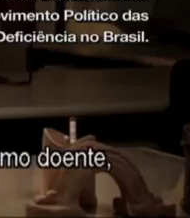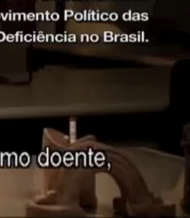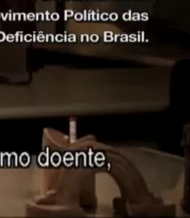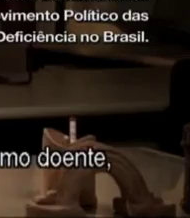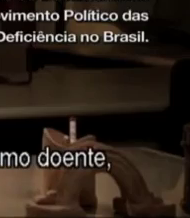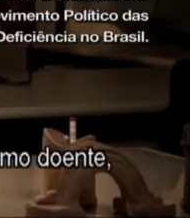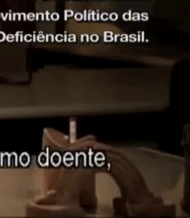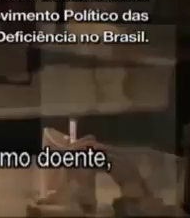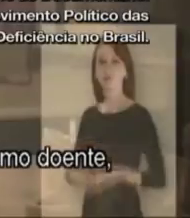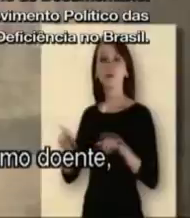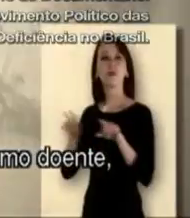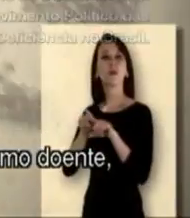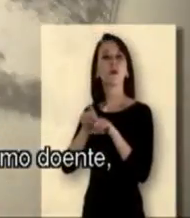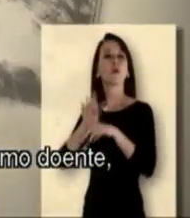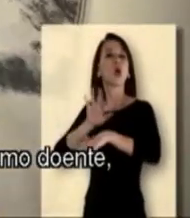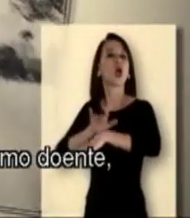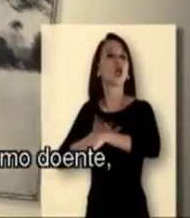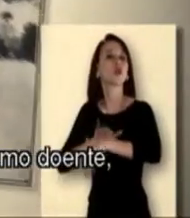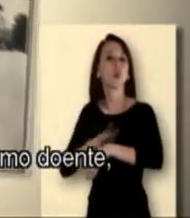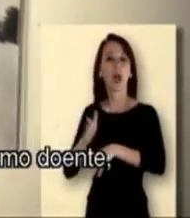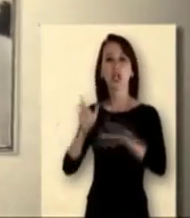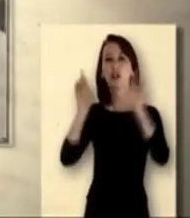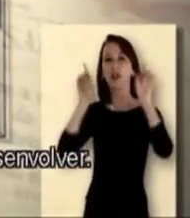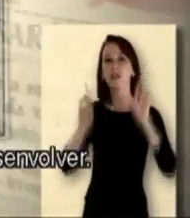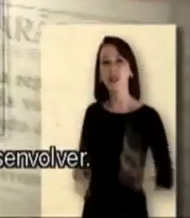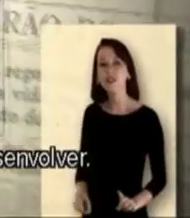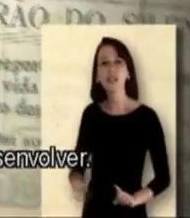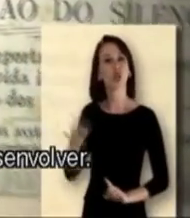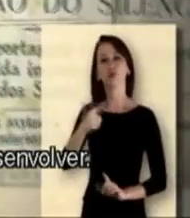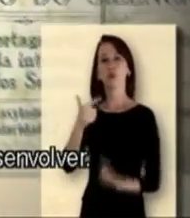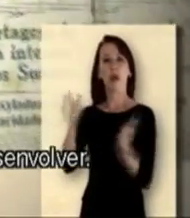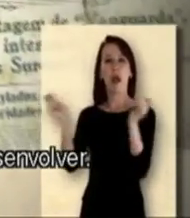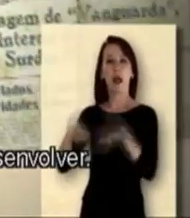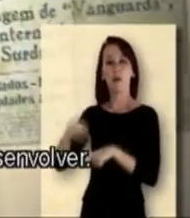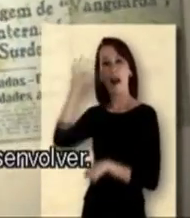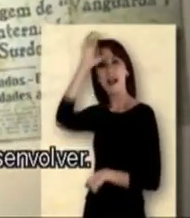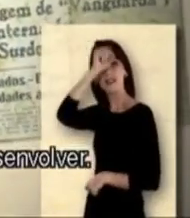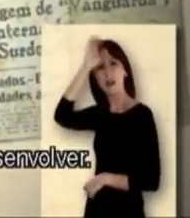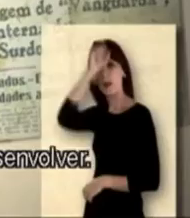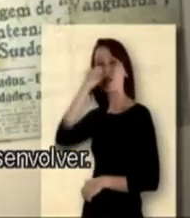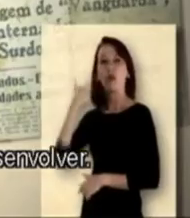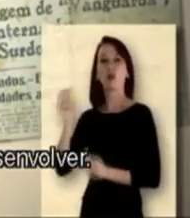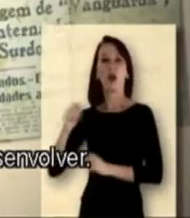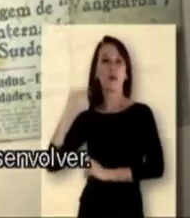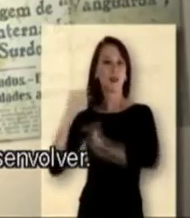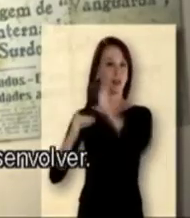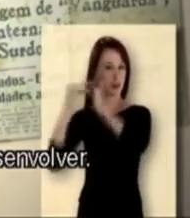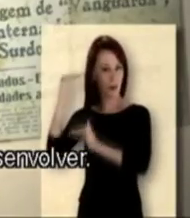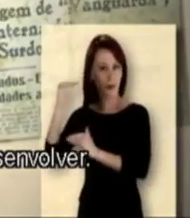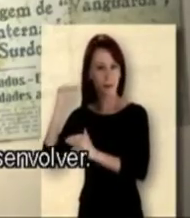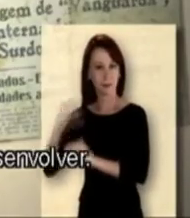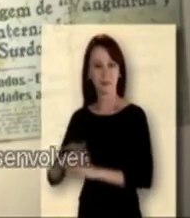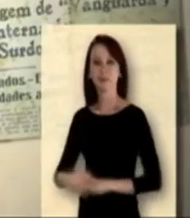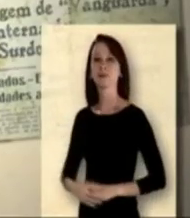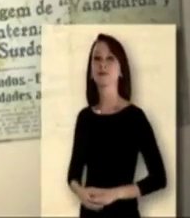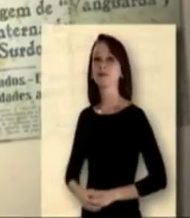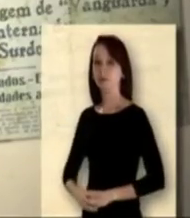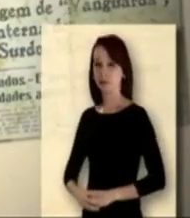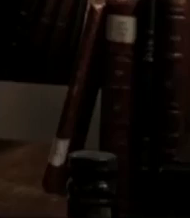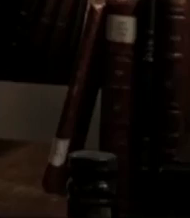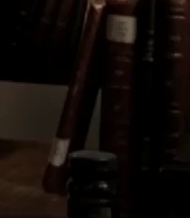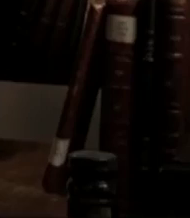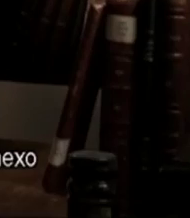pensava, via o surdo como doente, deficiente, incapaz de aprender e de desenvolver. Solange